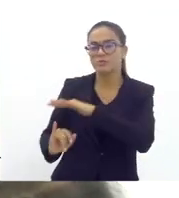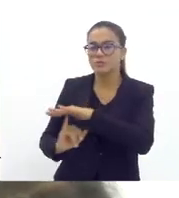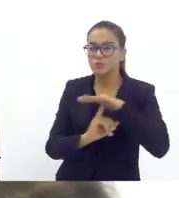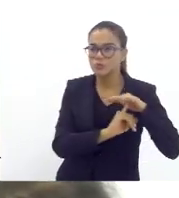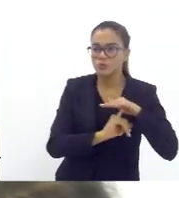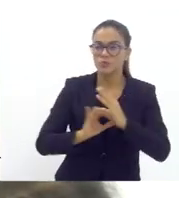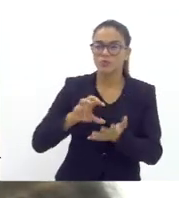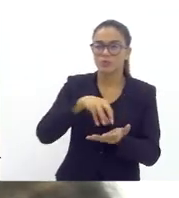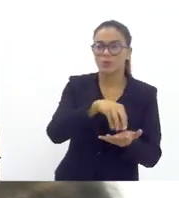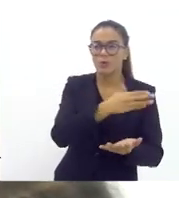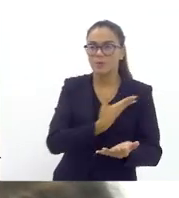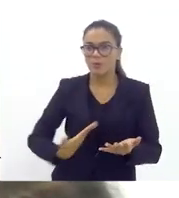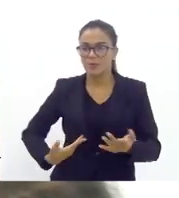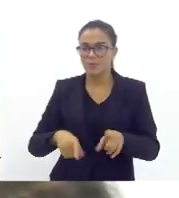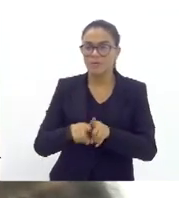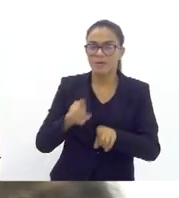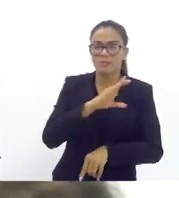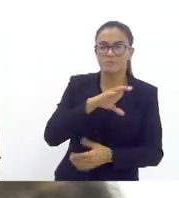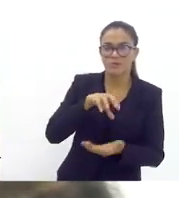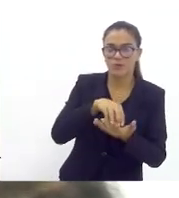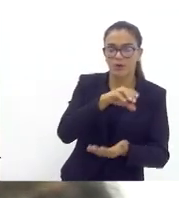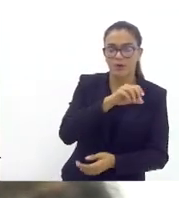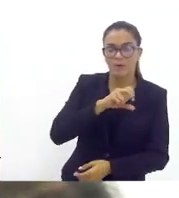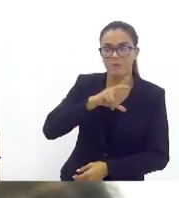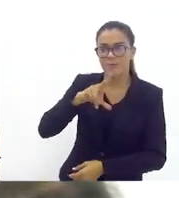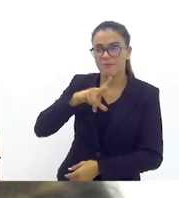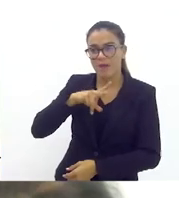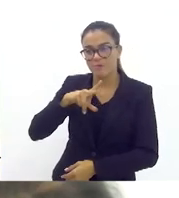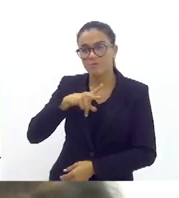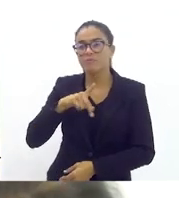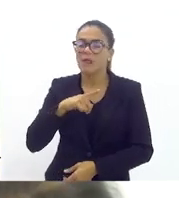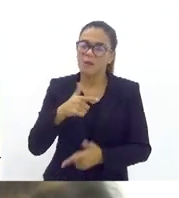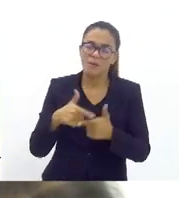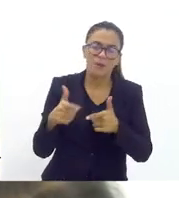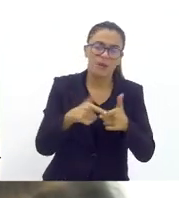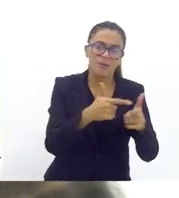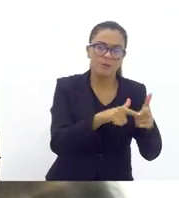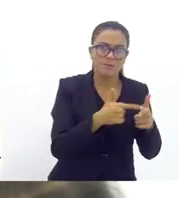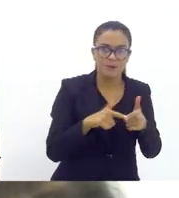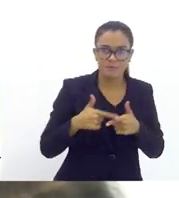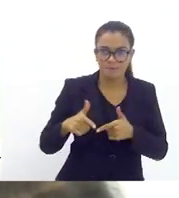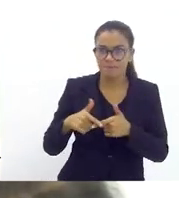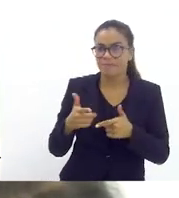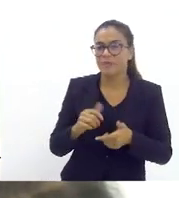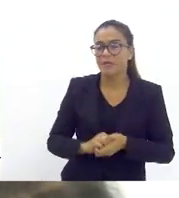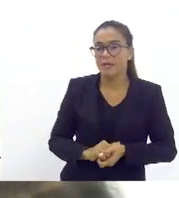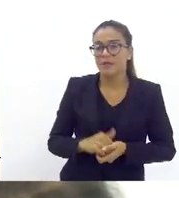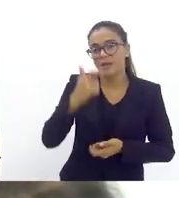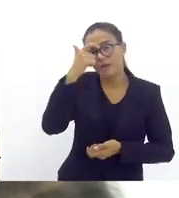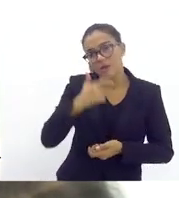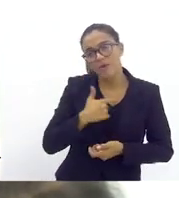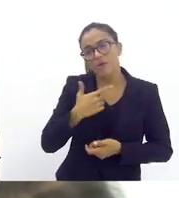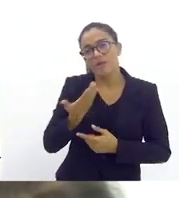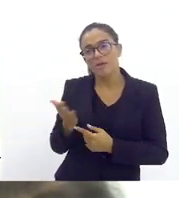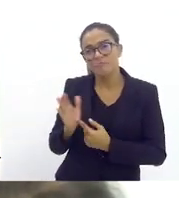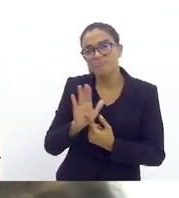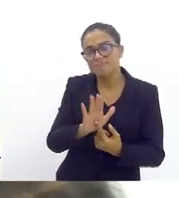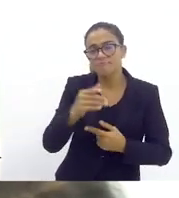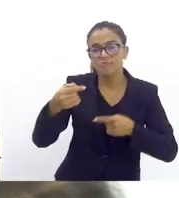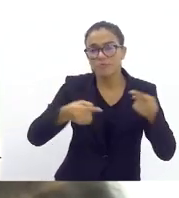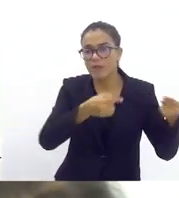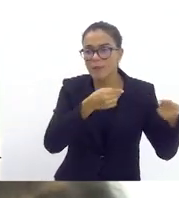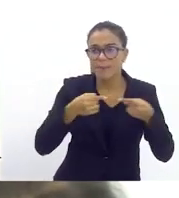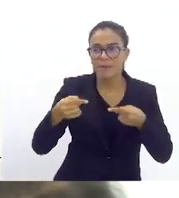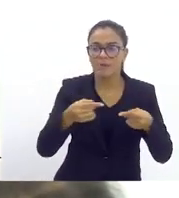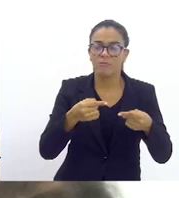setor público, do setor privado. A gente tem vários problemas. E aí eu queria trazer para um debate assim,